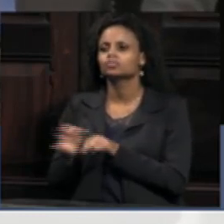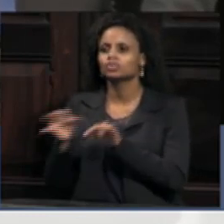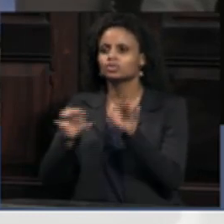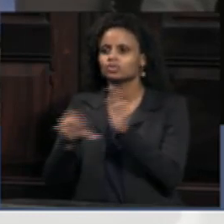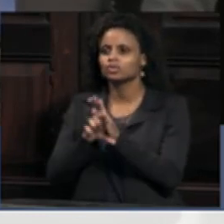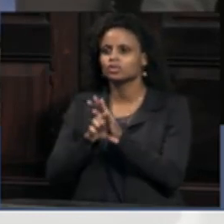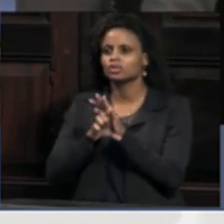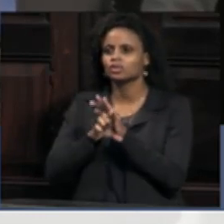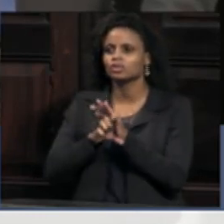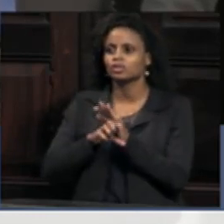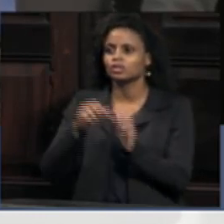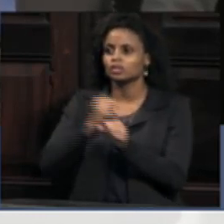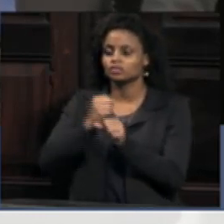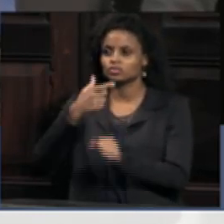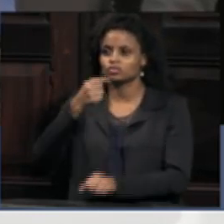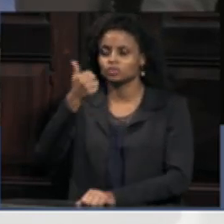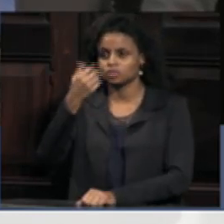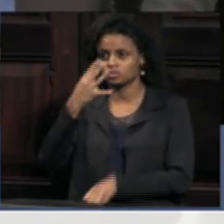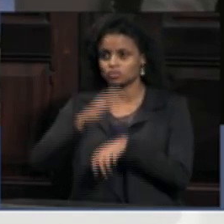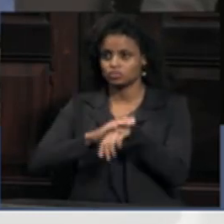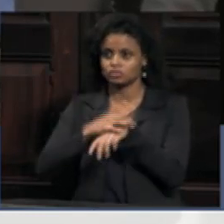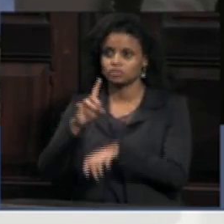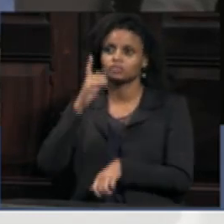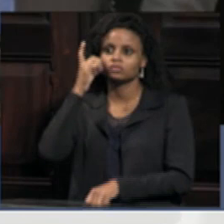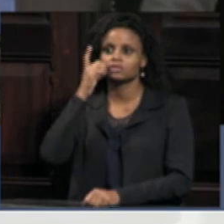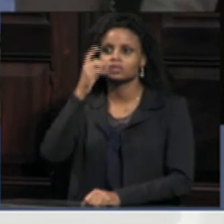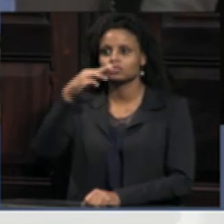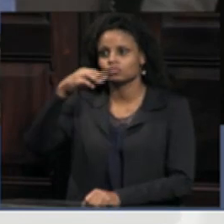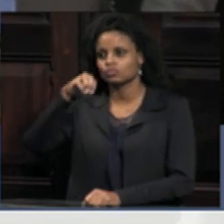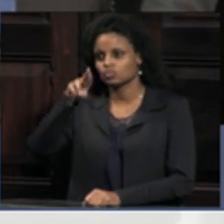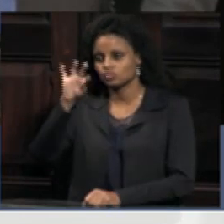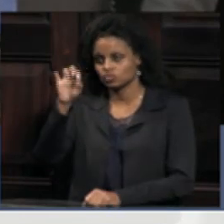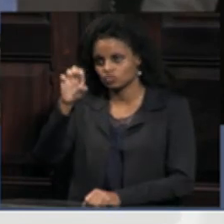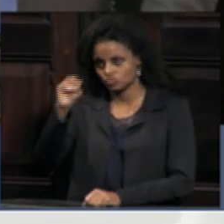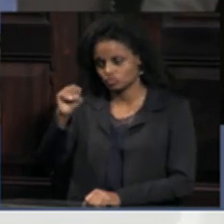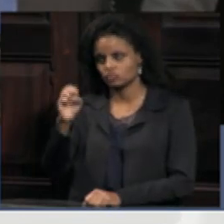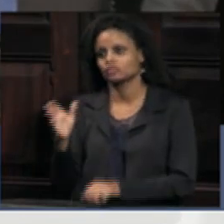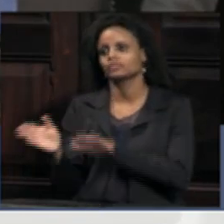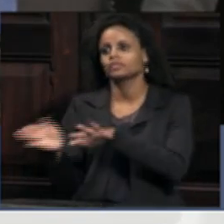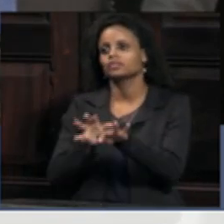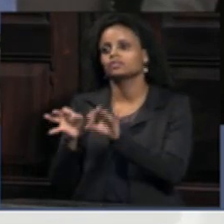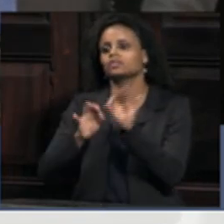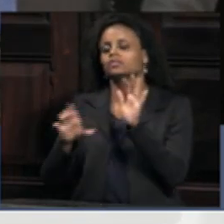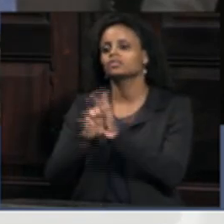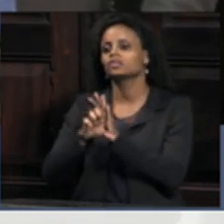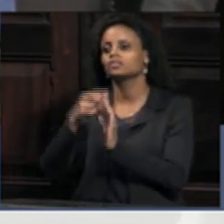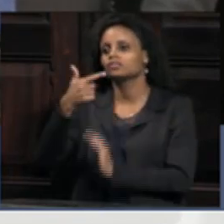1430A/2016, de autoria do deputado Wagner Montes. Veto total oposto ao projeto de lei